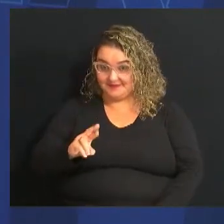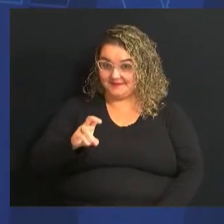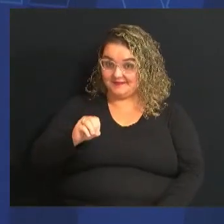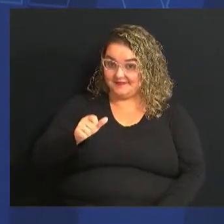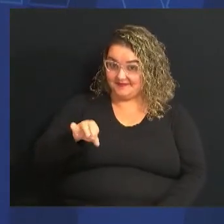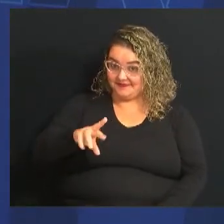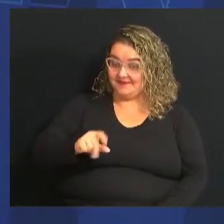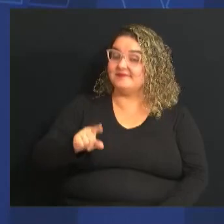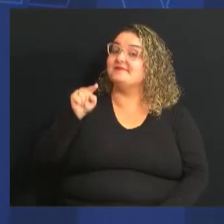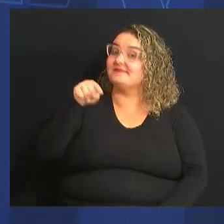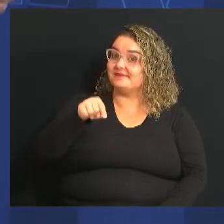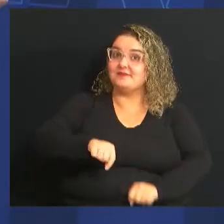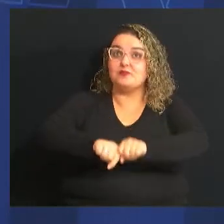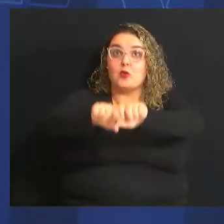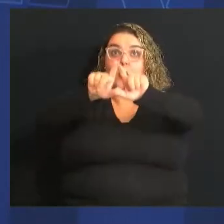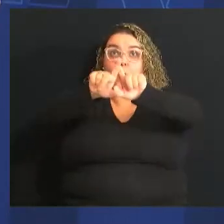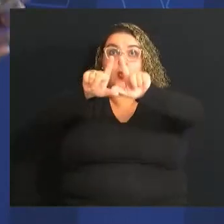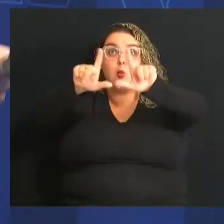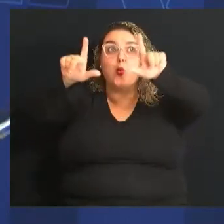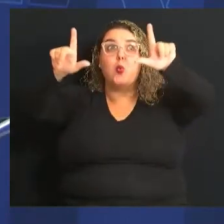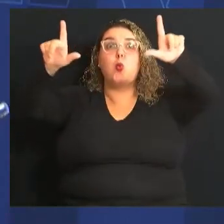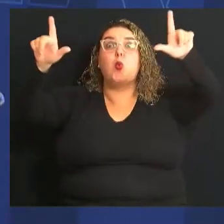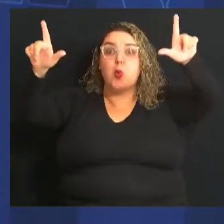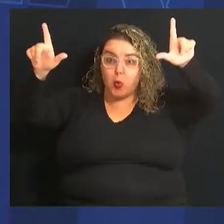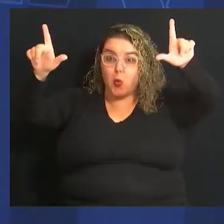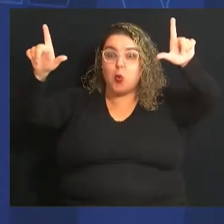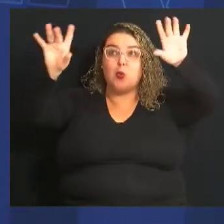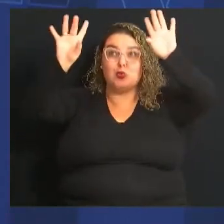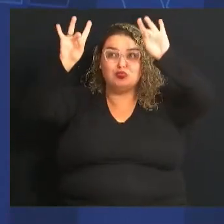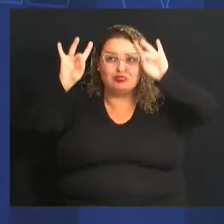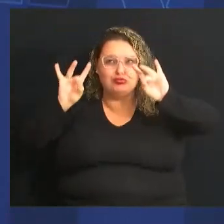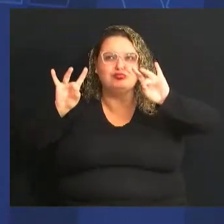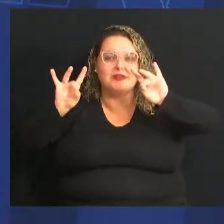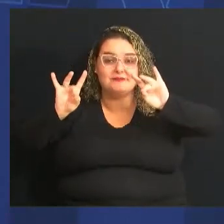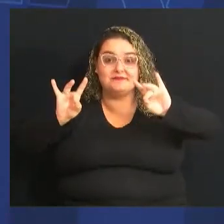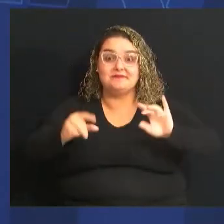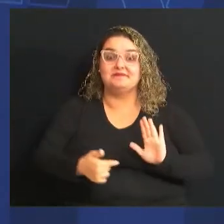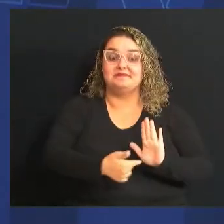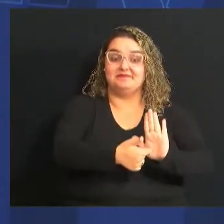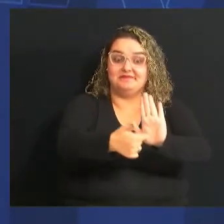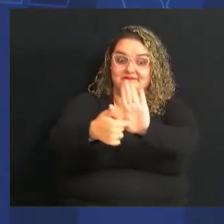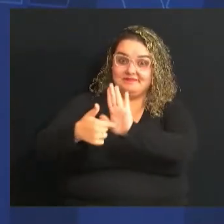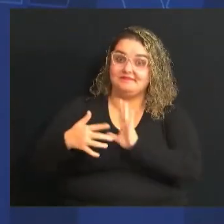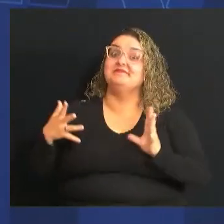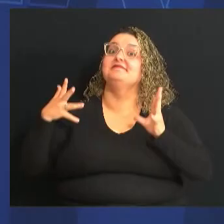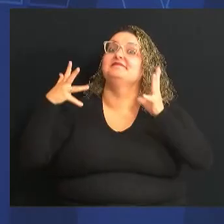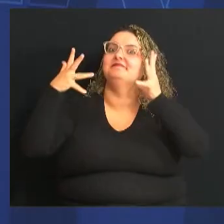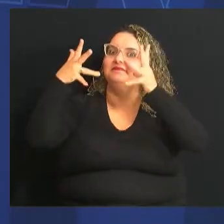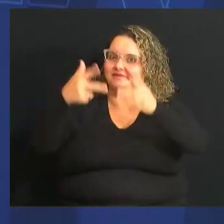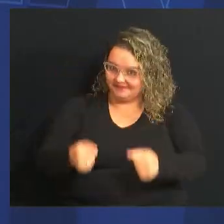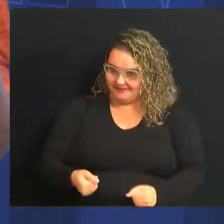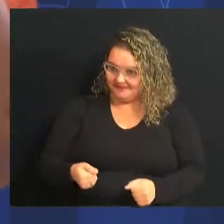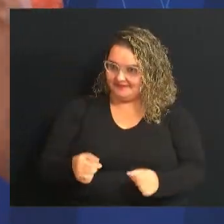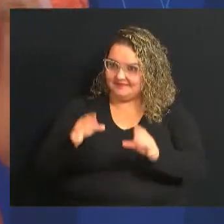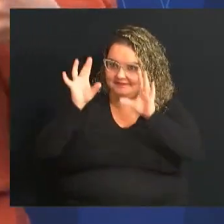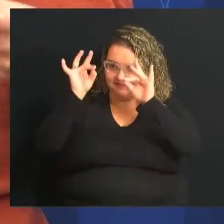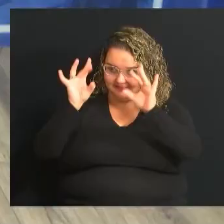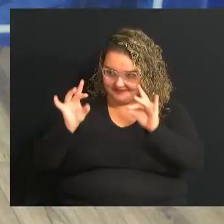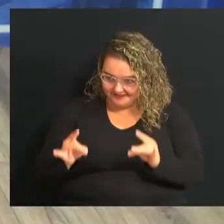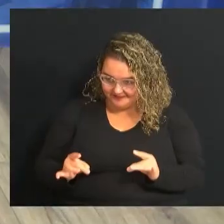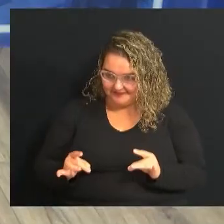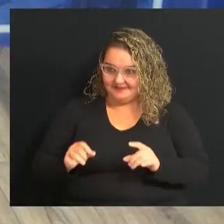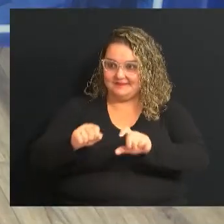que a cidade pode enfrentar uma nova onda da doença. Estas e outras notícias desta quinta-feira